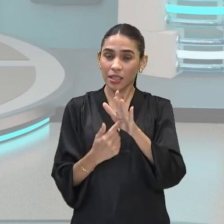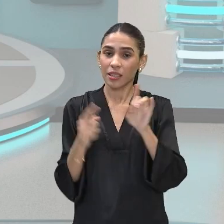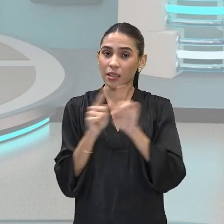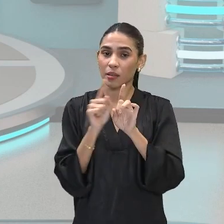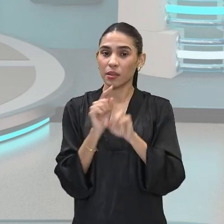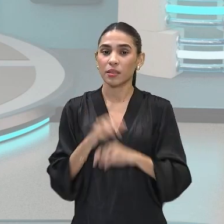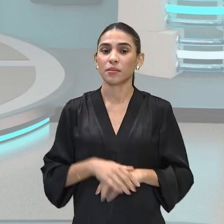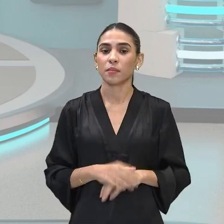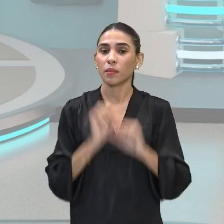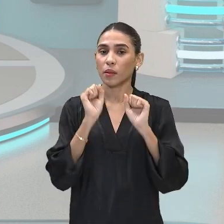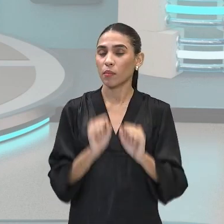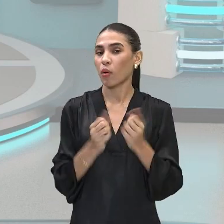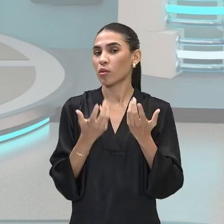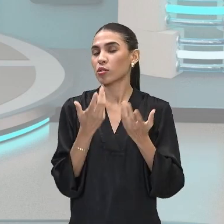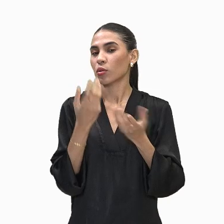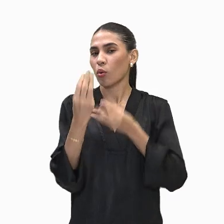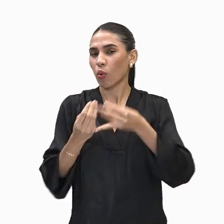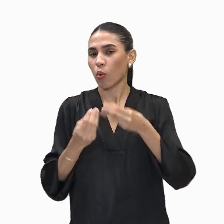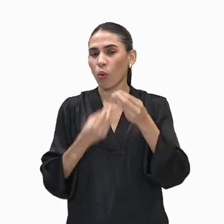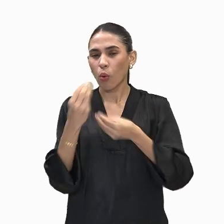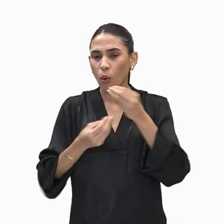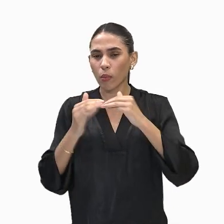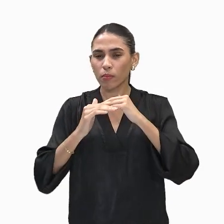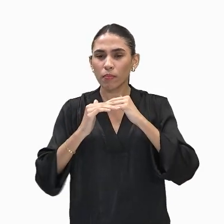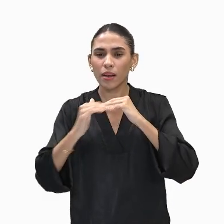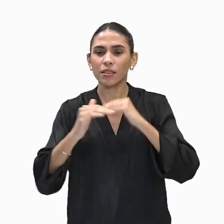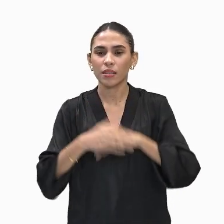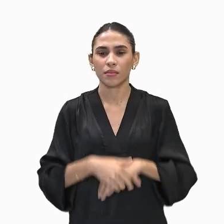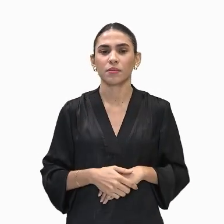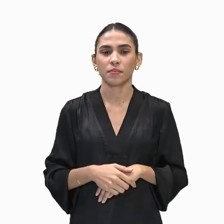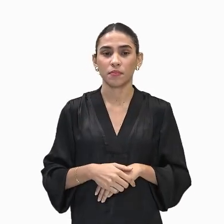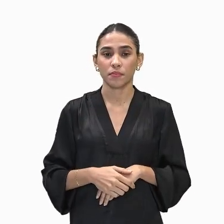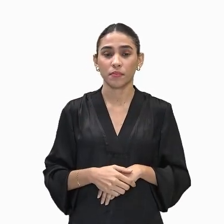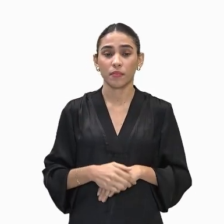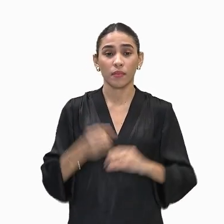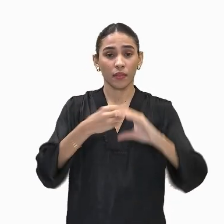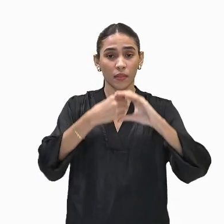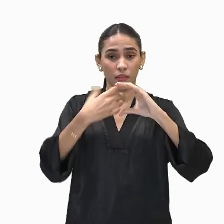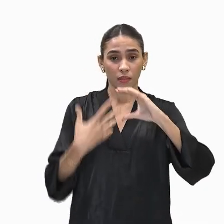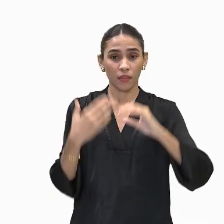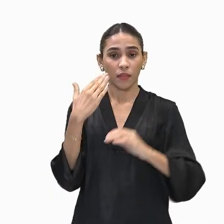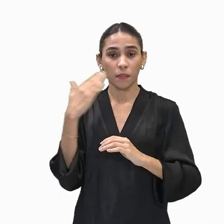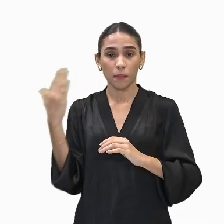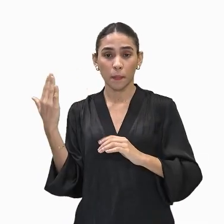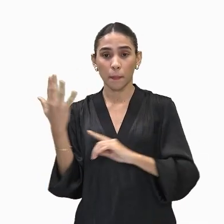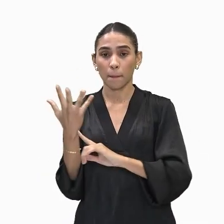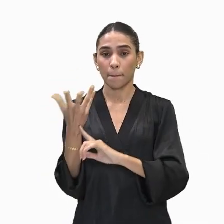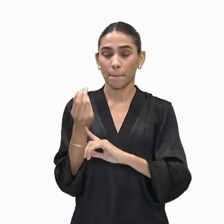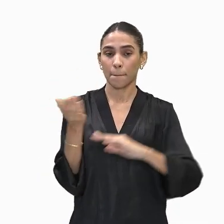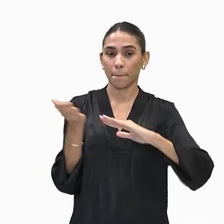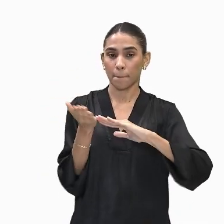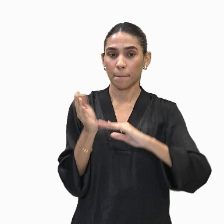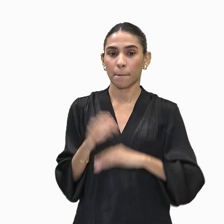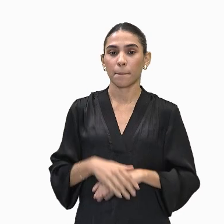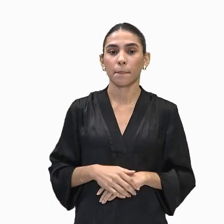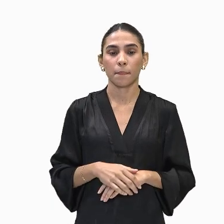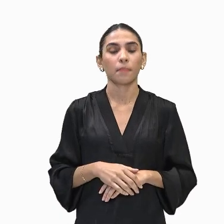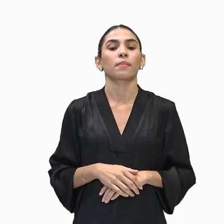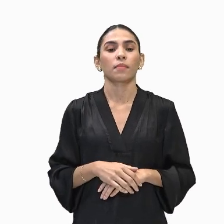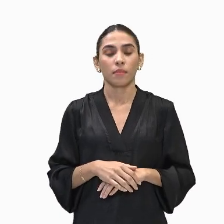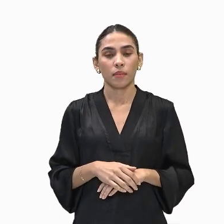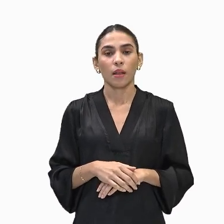ela pode se comportar. Vamos ver algumas características da arte contemporânea. Ela faz parte da sociedade